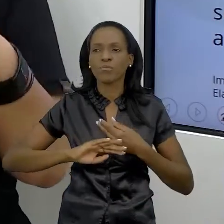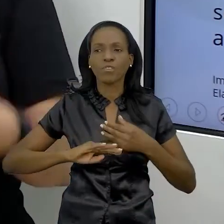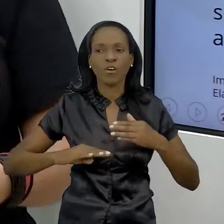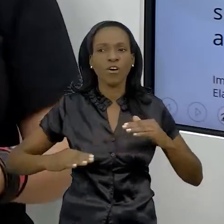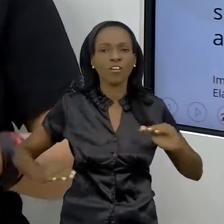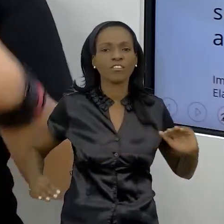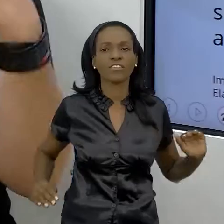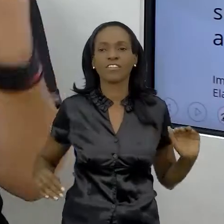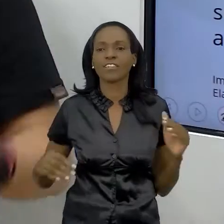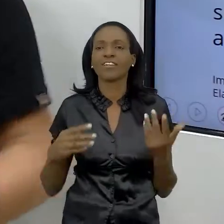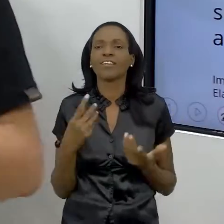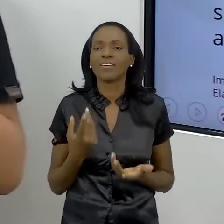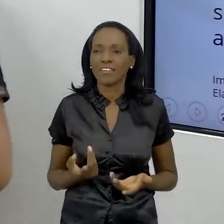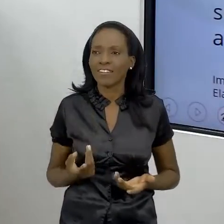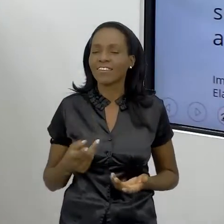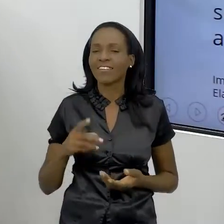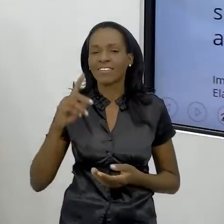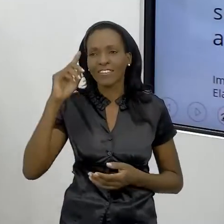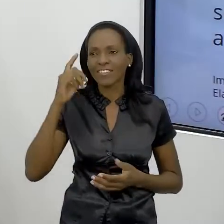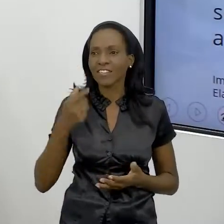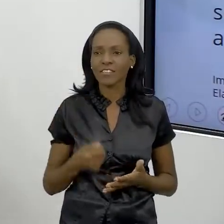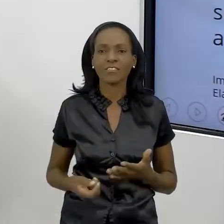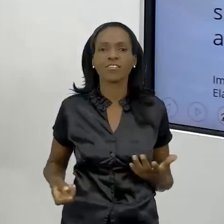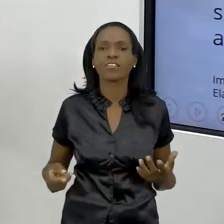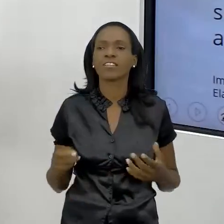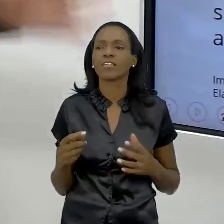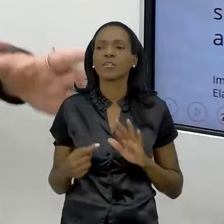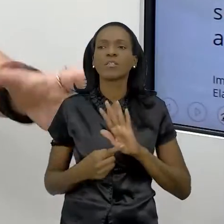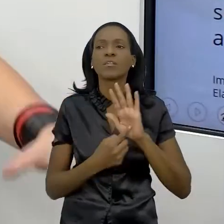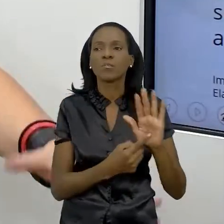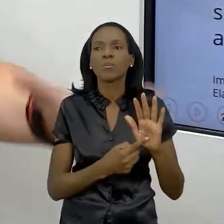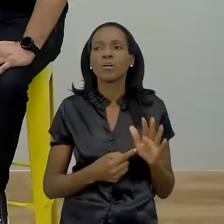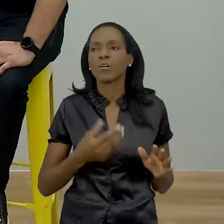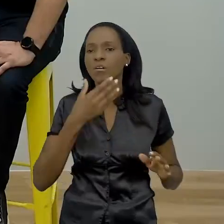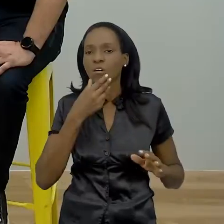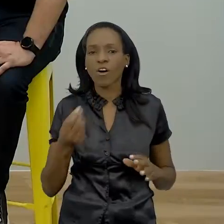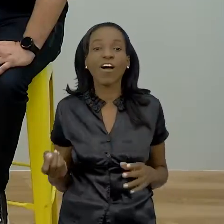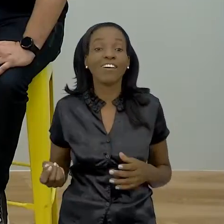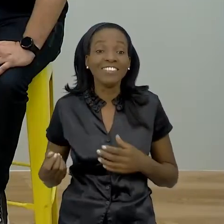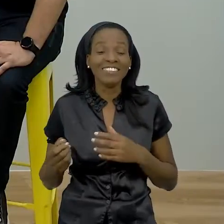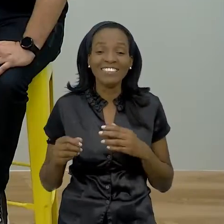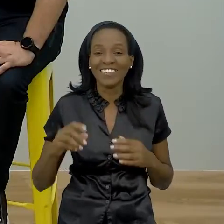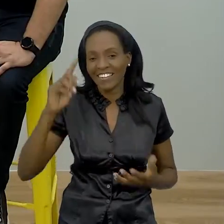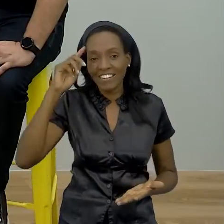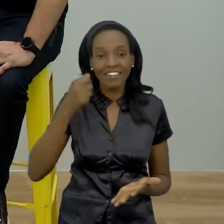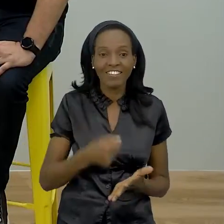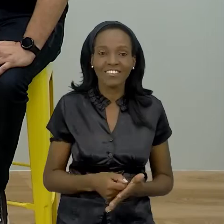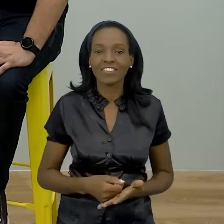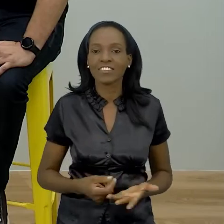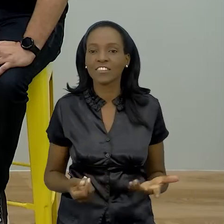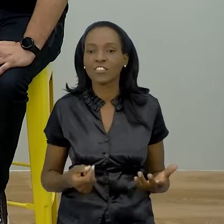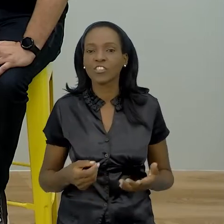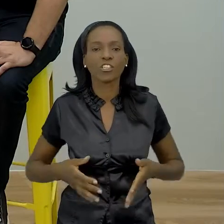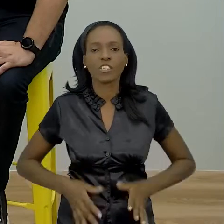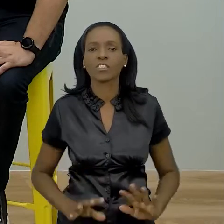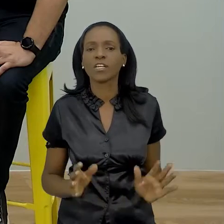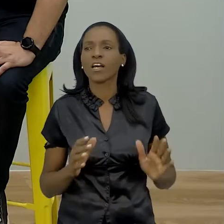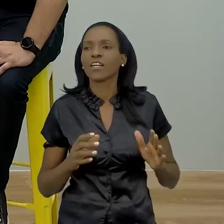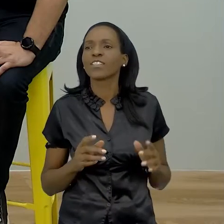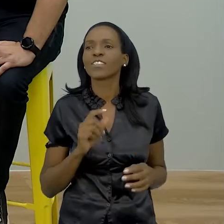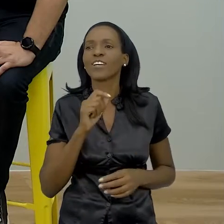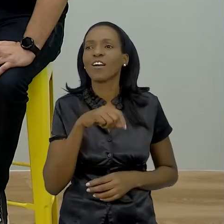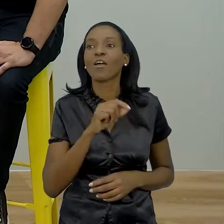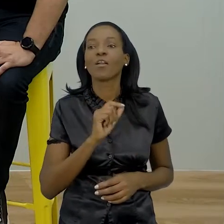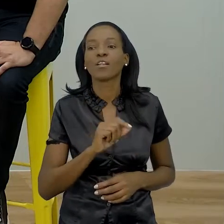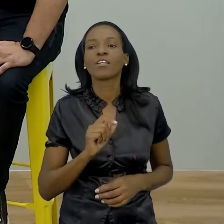fatores biológicos determinam quem elas são. Então, sei lá, o Mauro é homem e isso determina exatamente quem ele vai ser do momento que ele nasceu até o